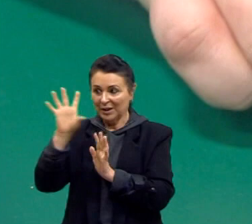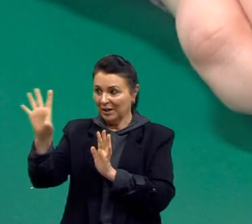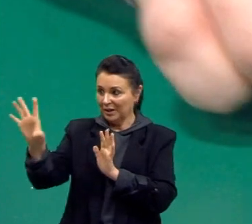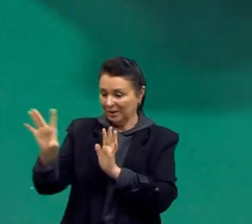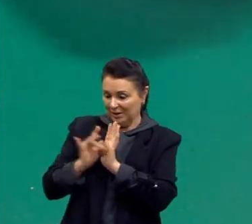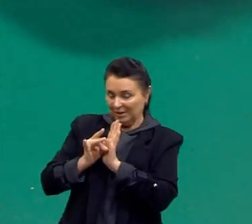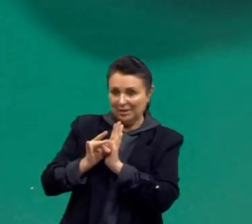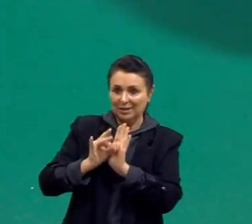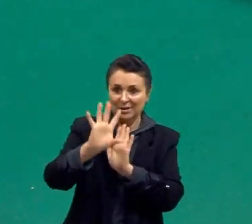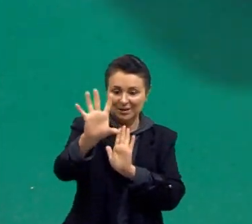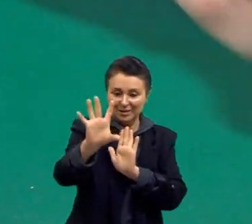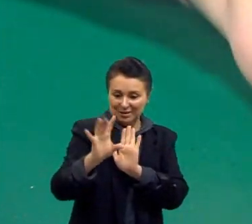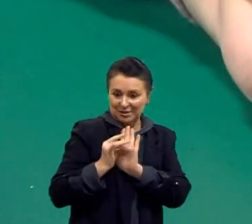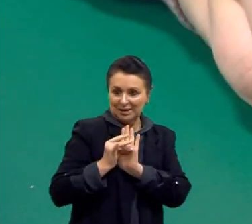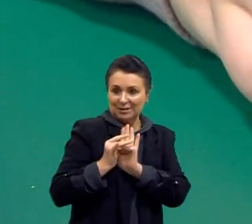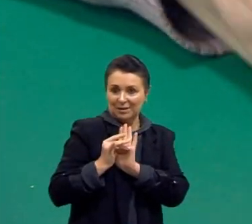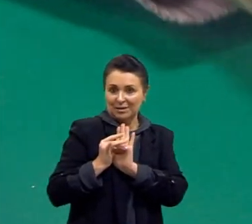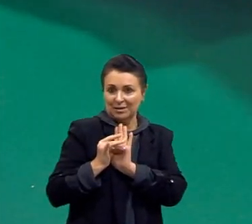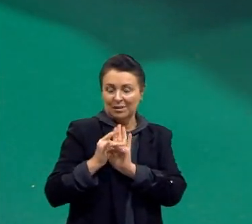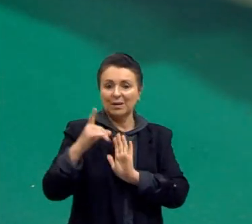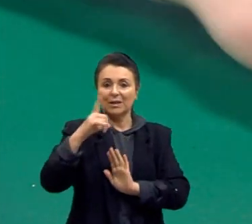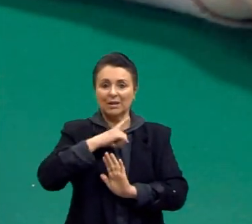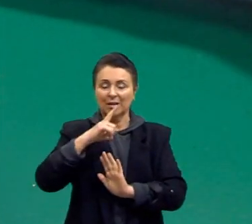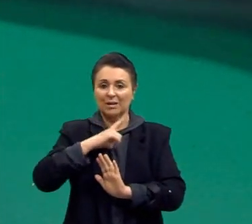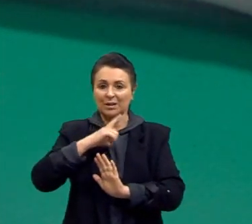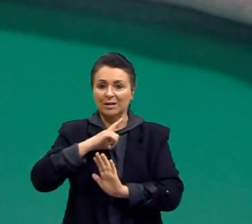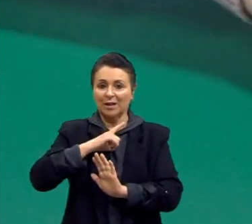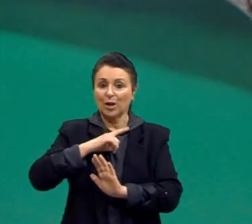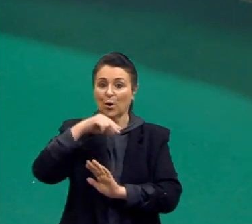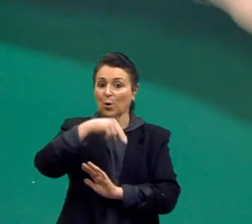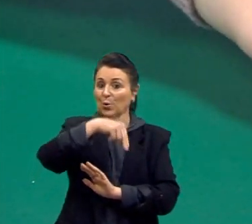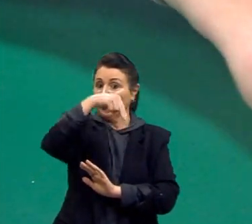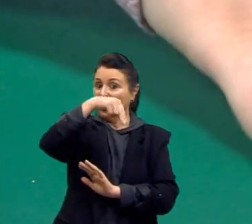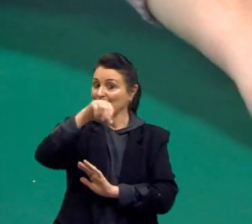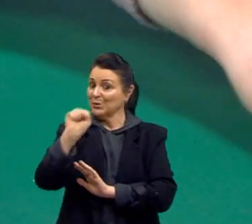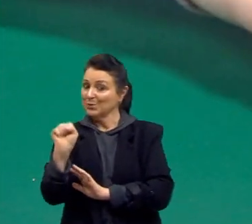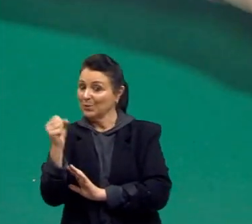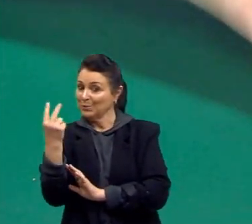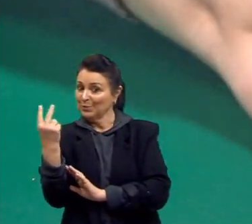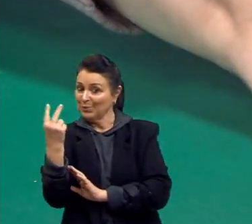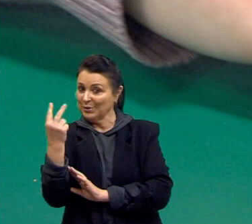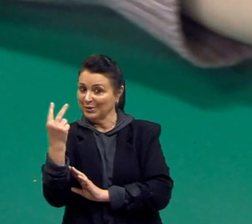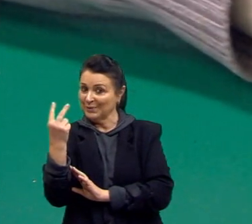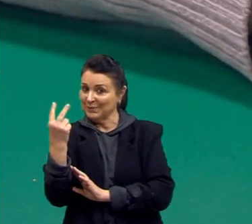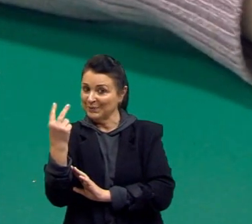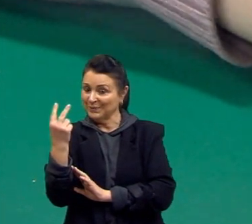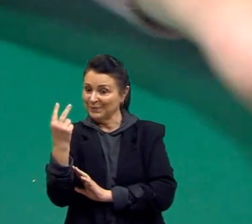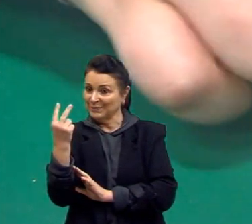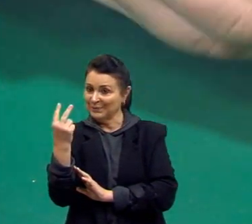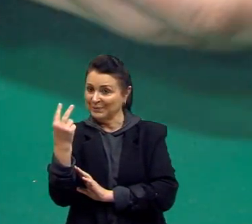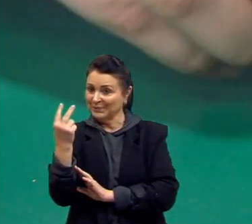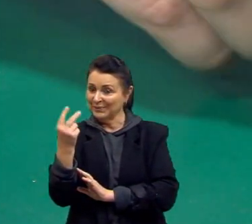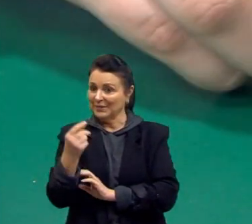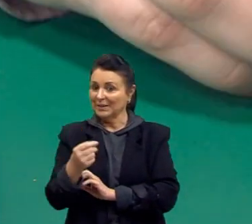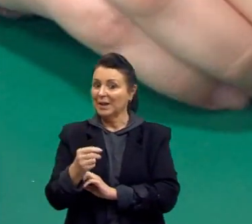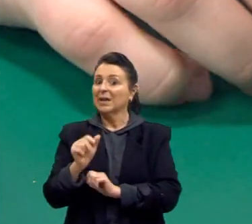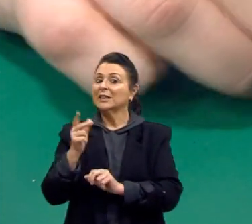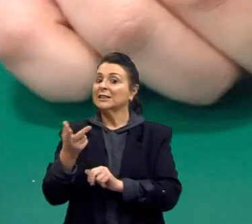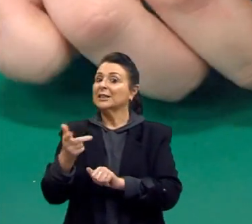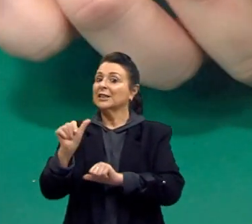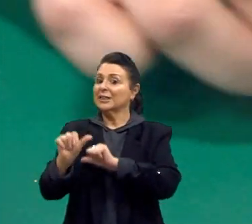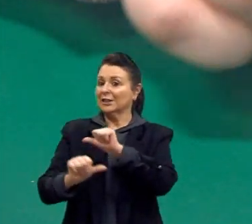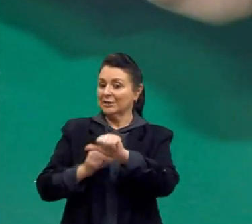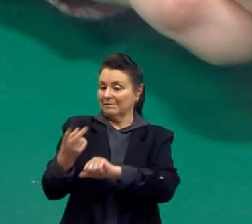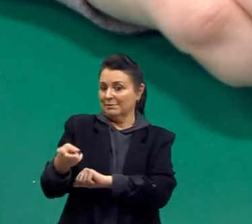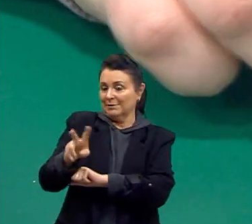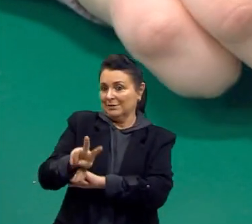ele quis ficar perto então quer dizer aqui que eu tenho um Polo Sul com o Polo Norte né e agora se eu inverter